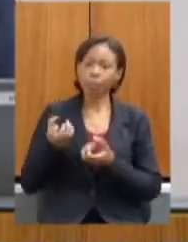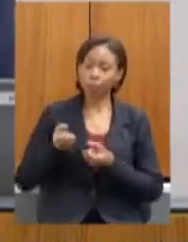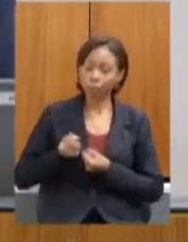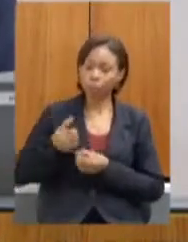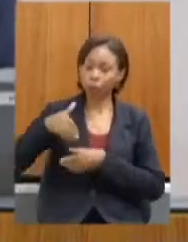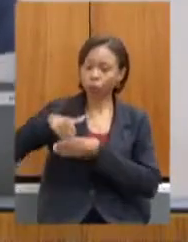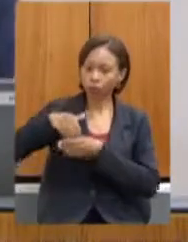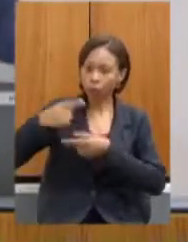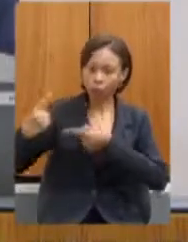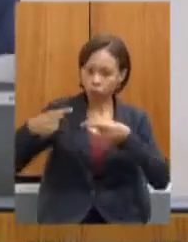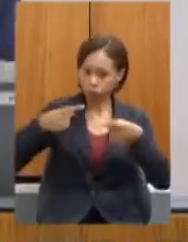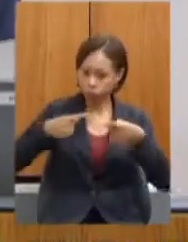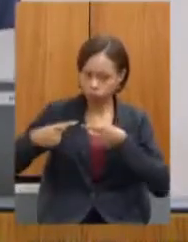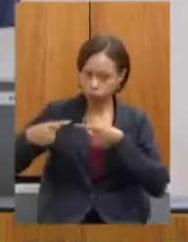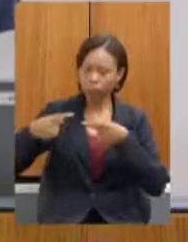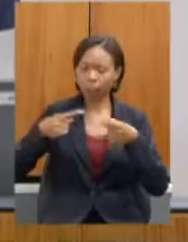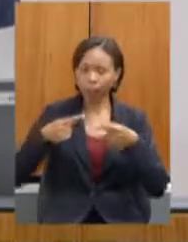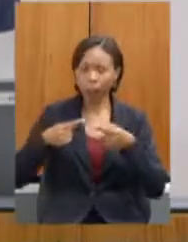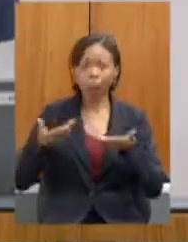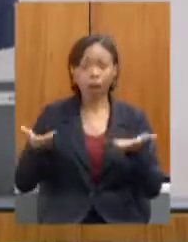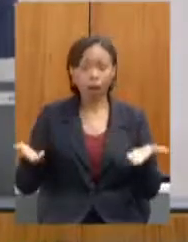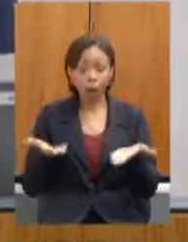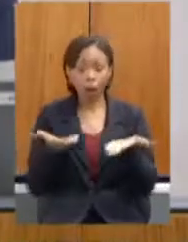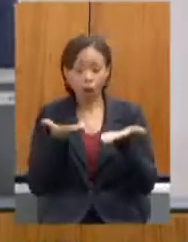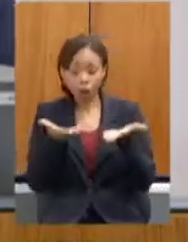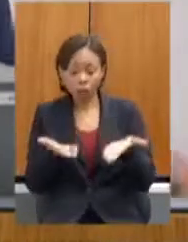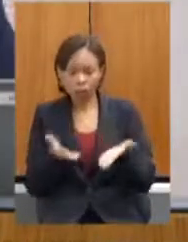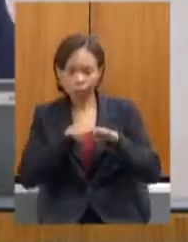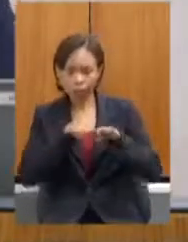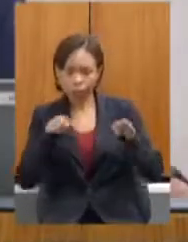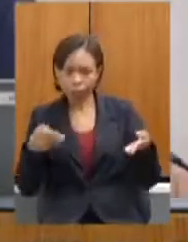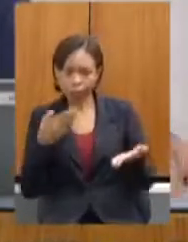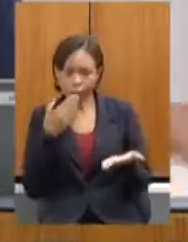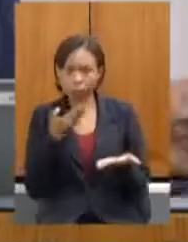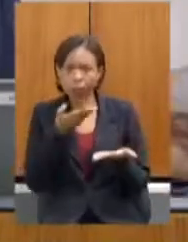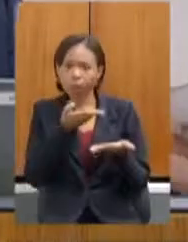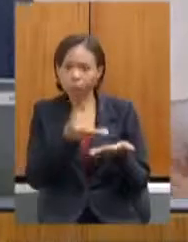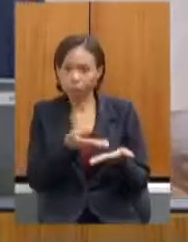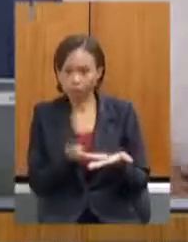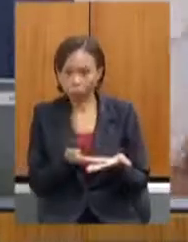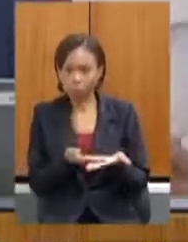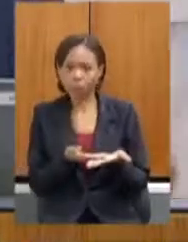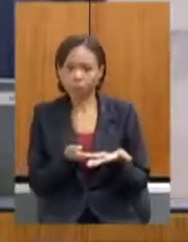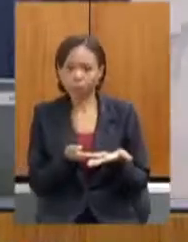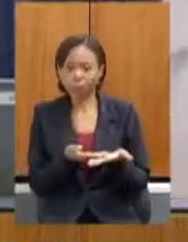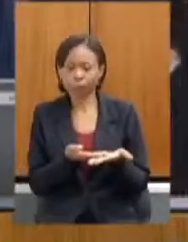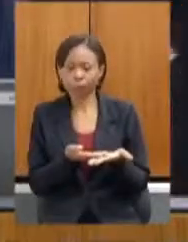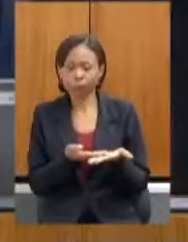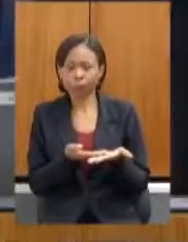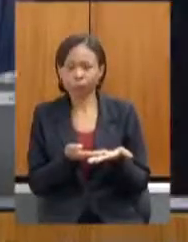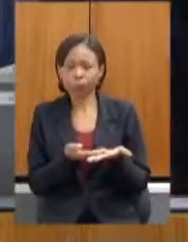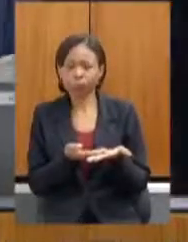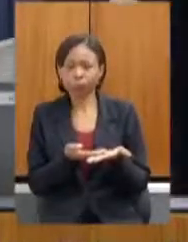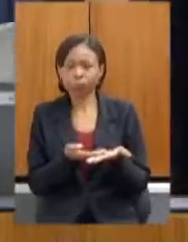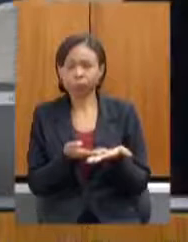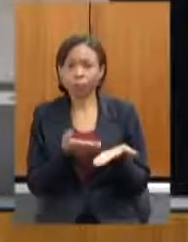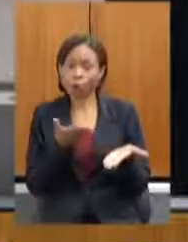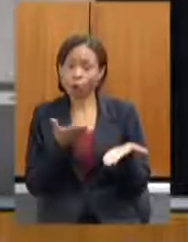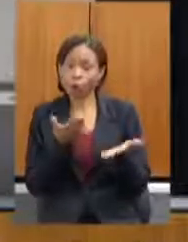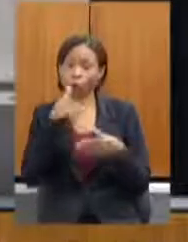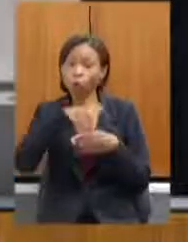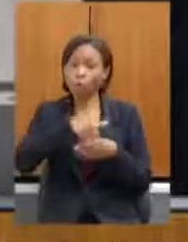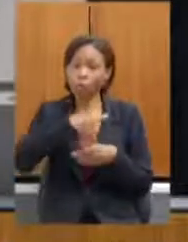proposições da comissão sobre a mesa requerimentos que serão apreciados nessa